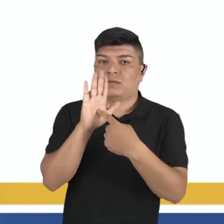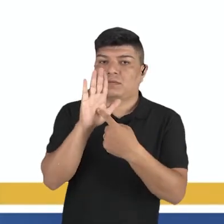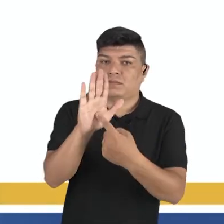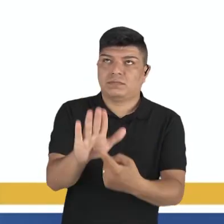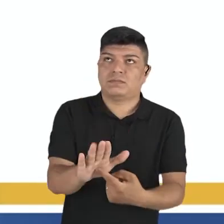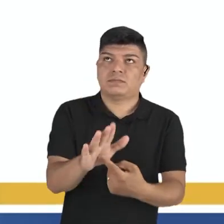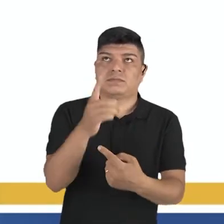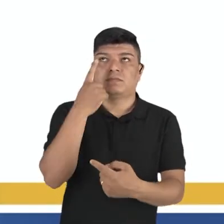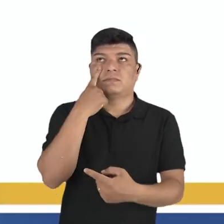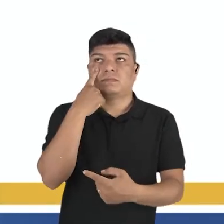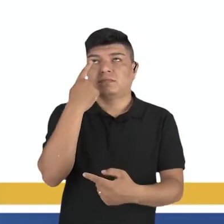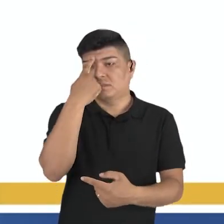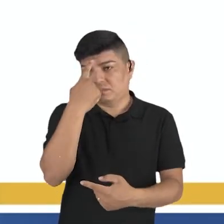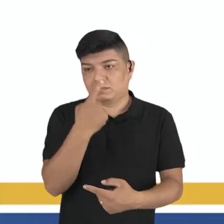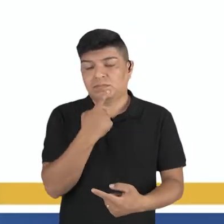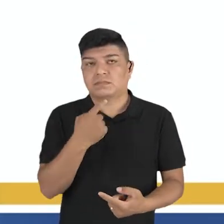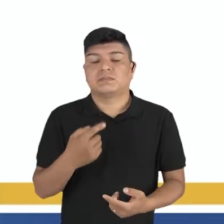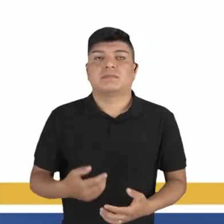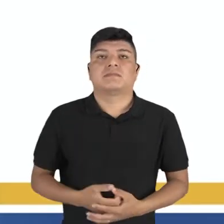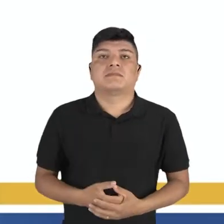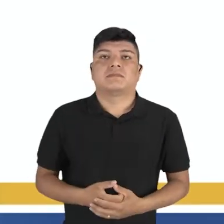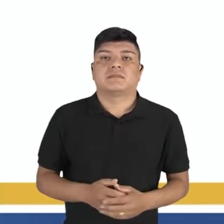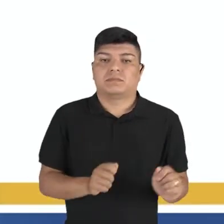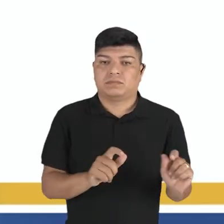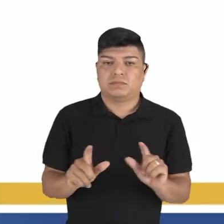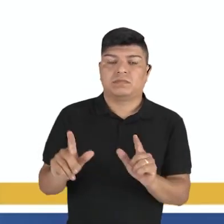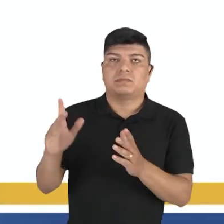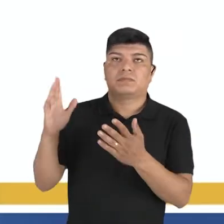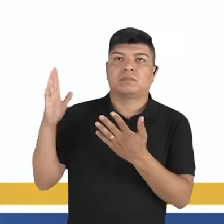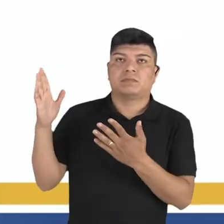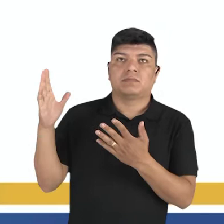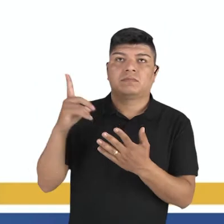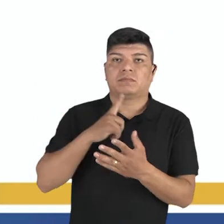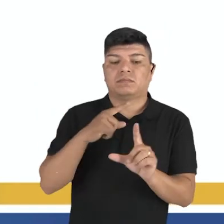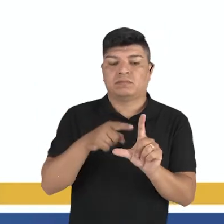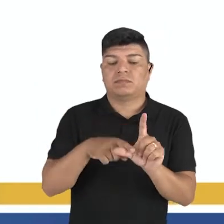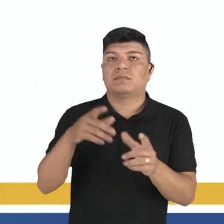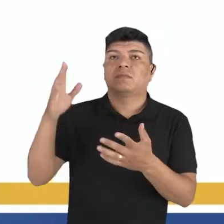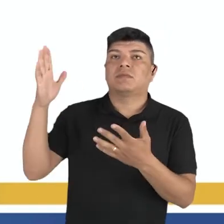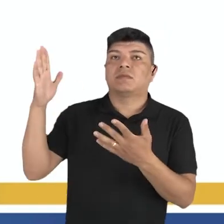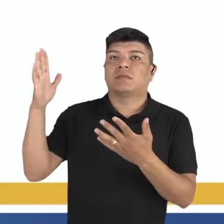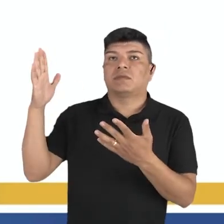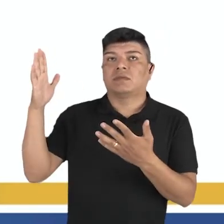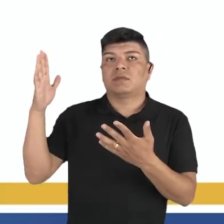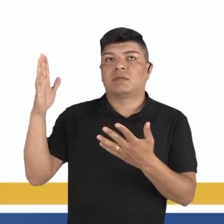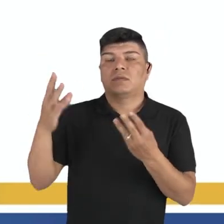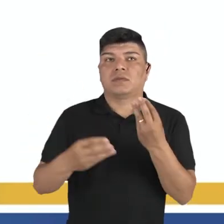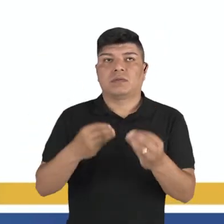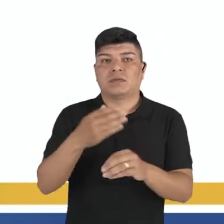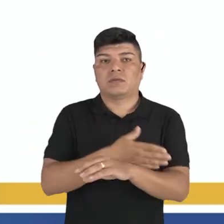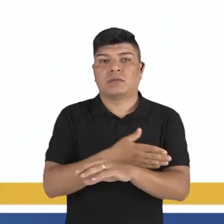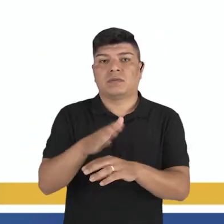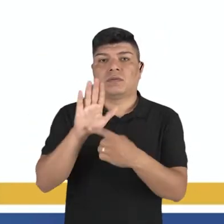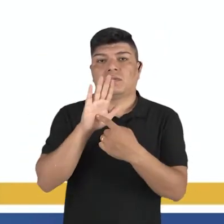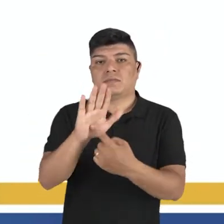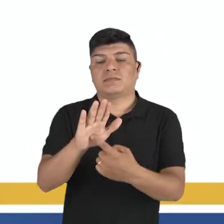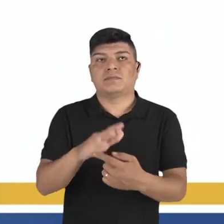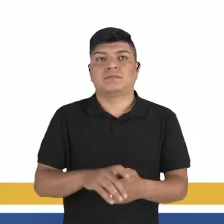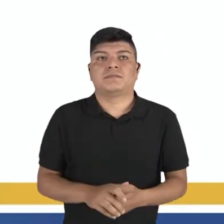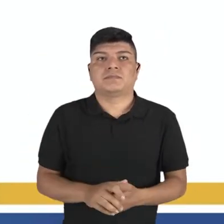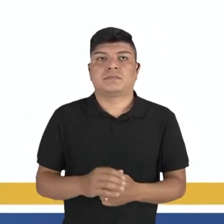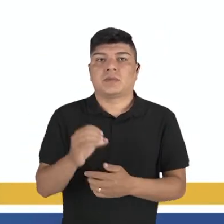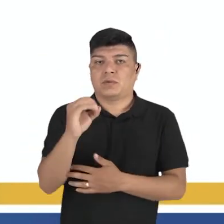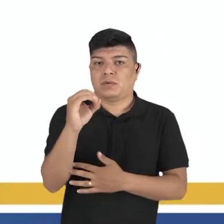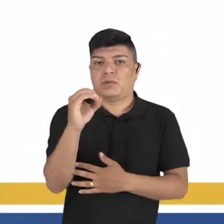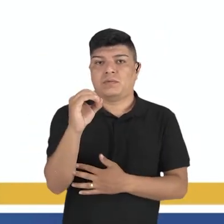indicado observando a figura ao lado. Aqui nós temos um ângulo. E aí, como que ele costuma ser indicado? Bom, o ponto